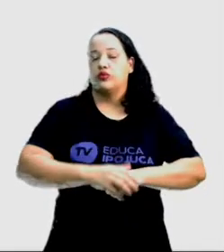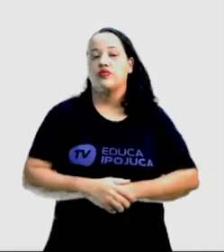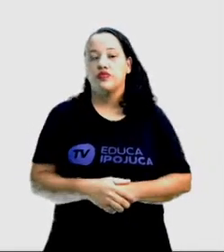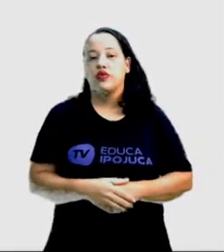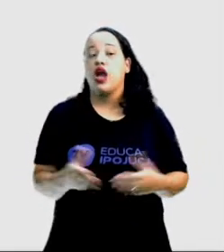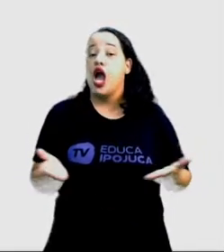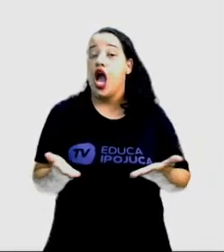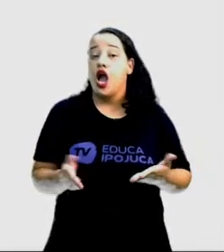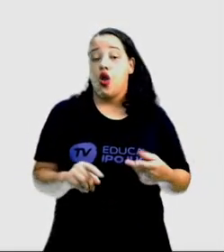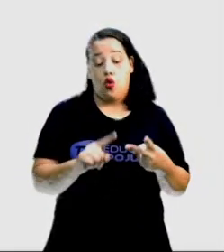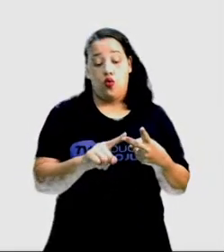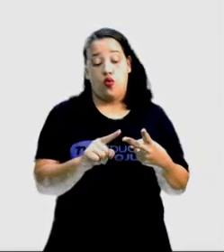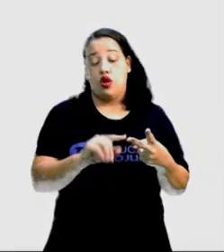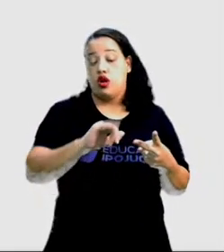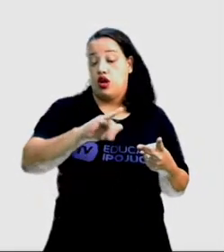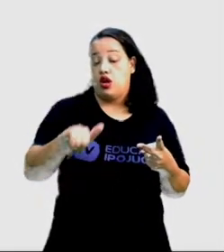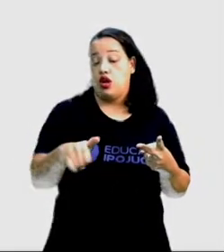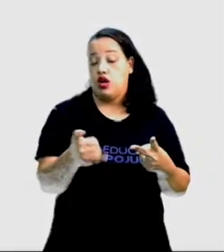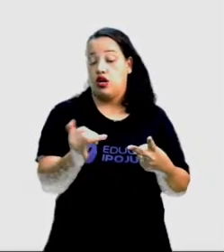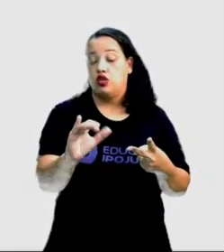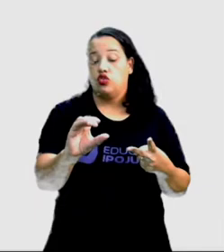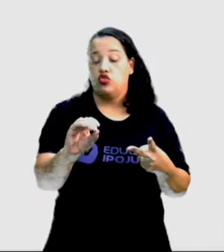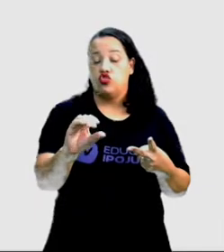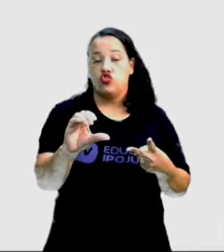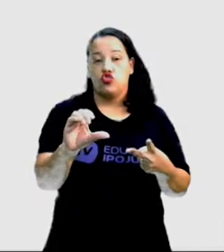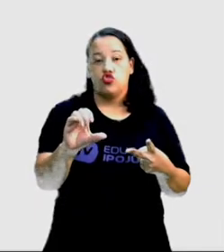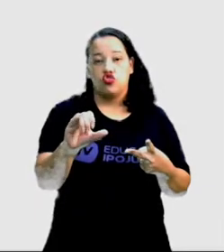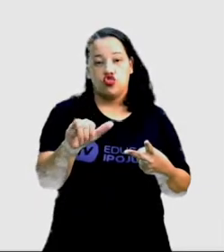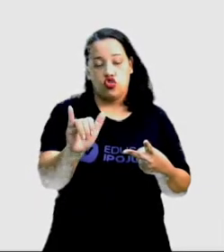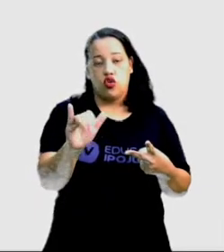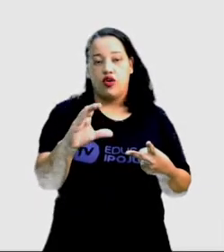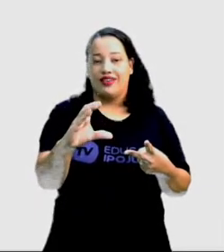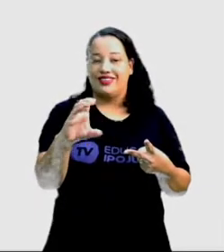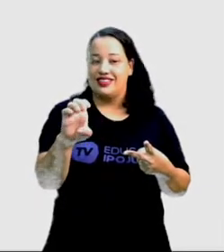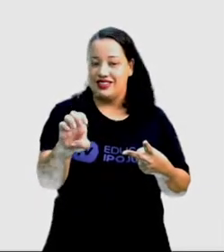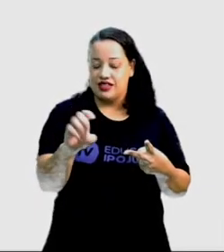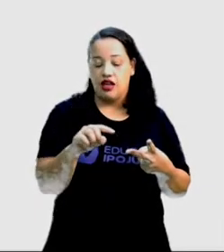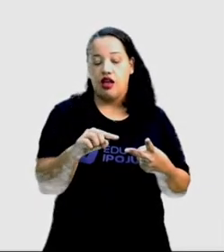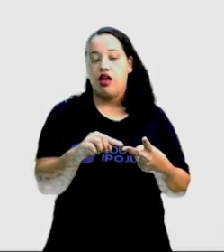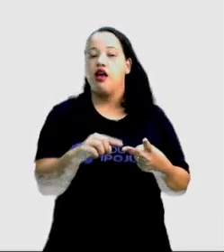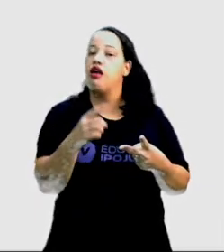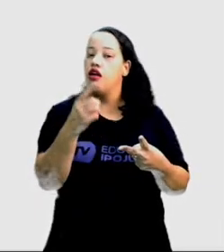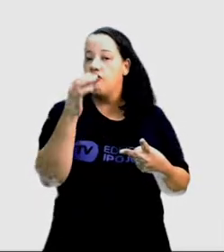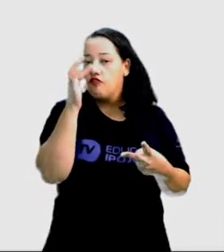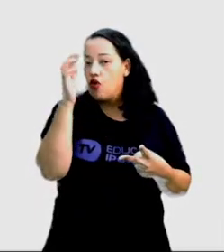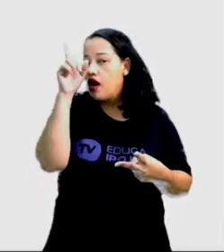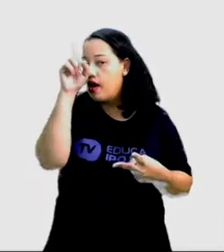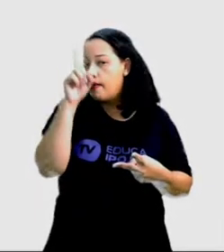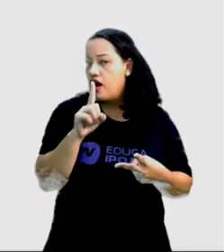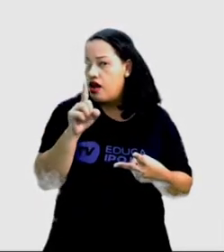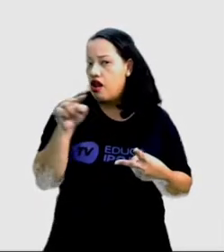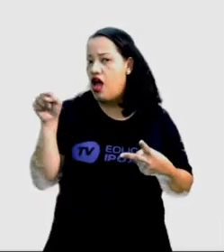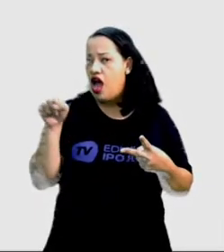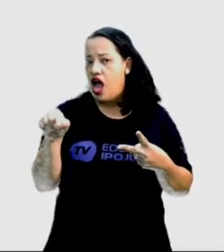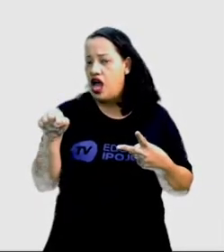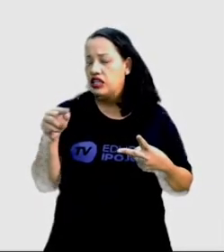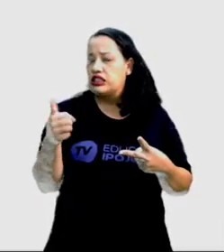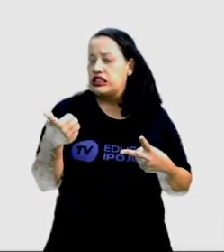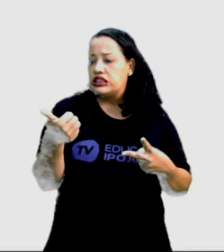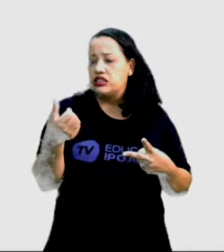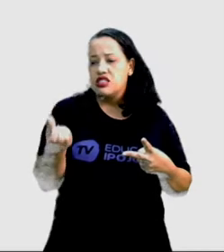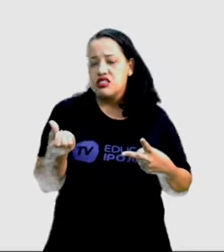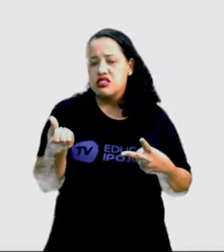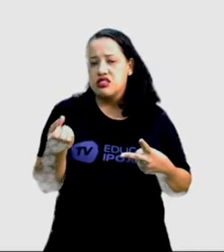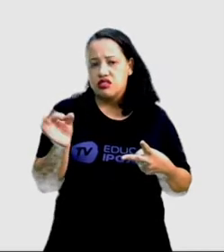Agora, Joyce fez as flores amarelas. Aqui tem um total de 16. Vamos conferir para ver se